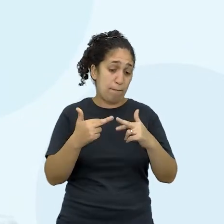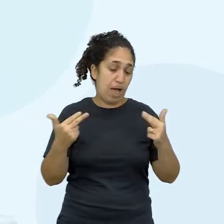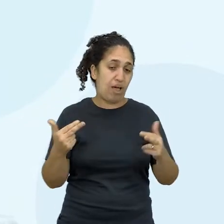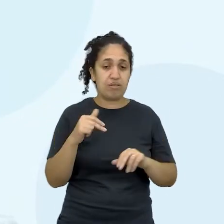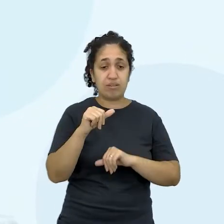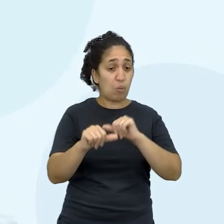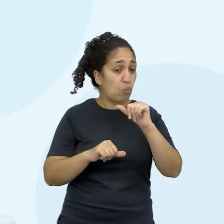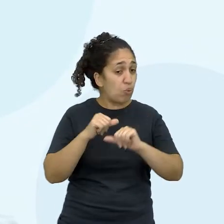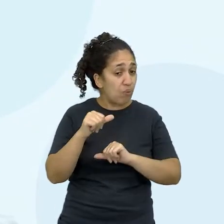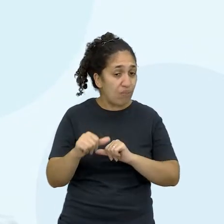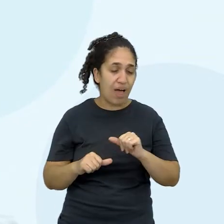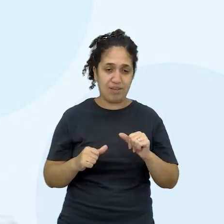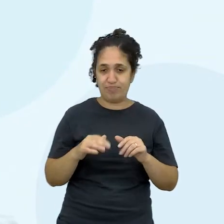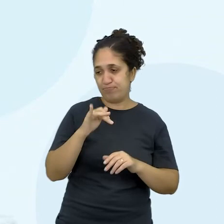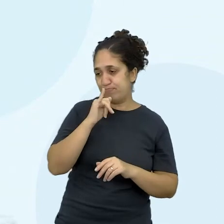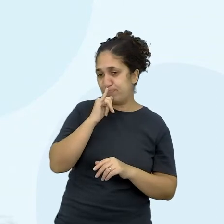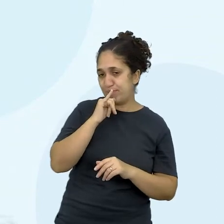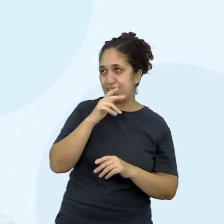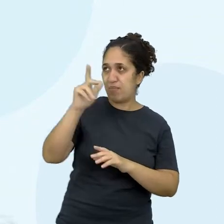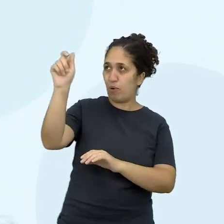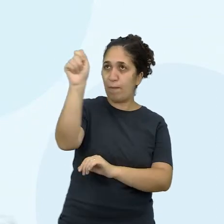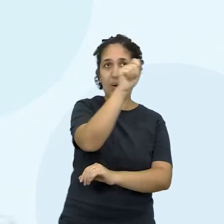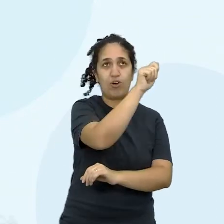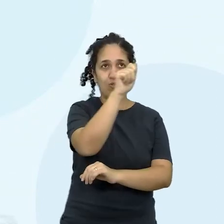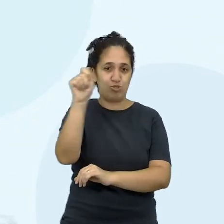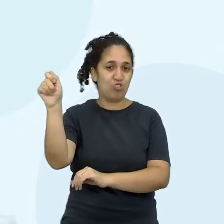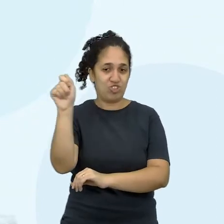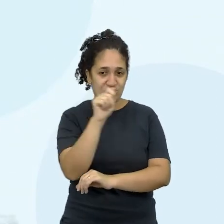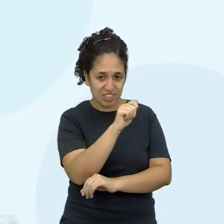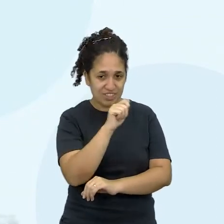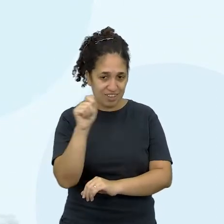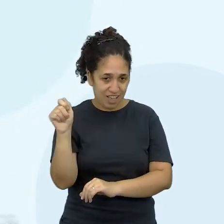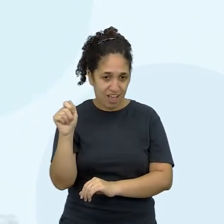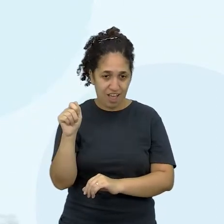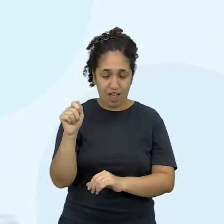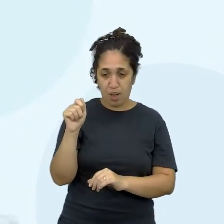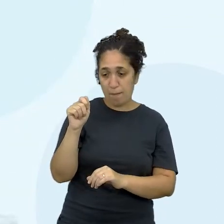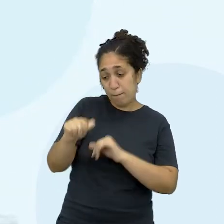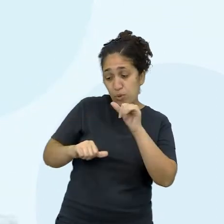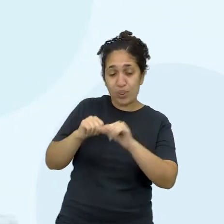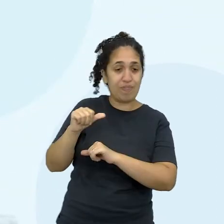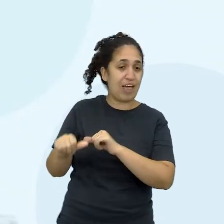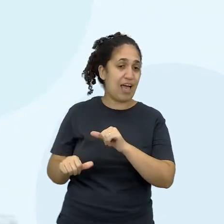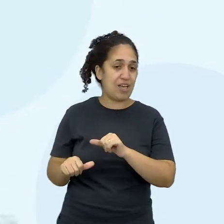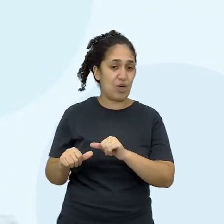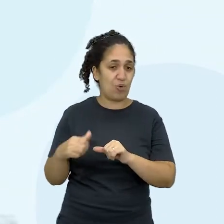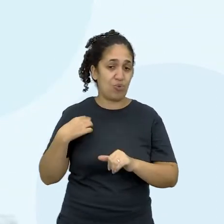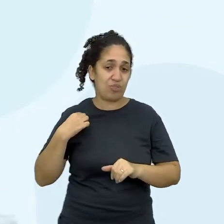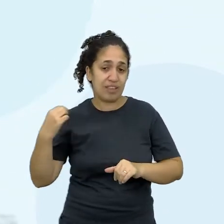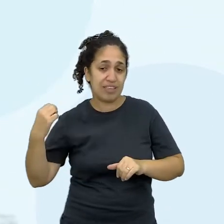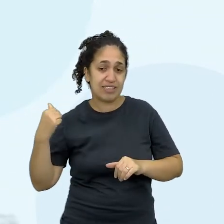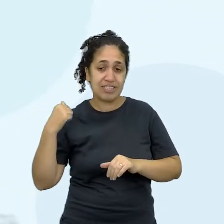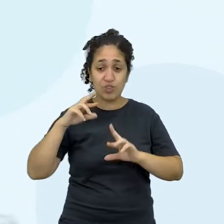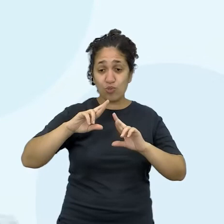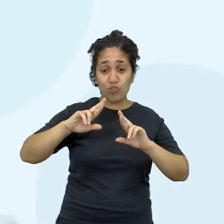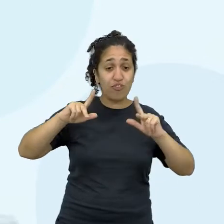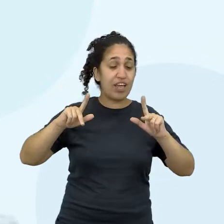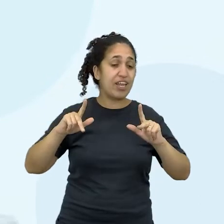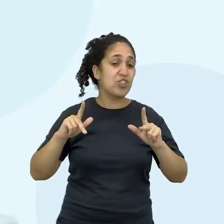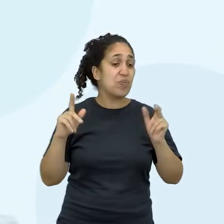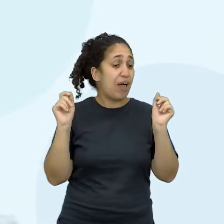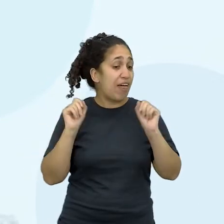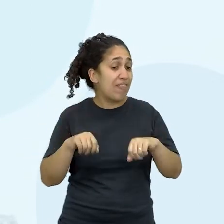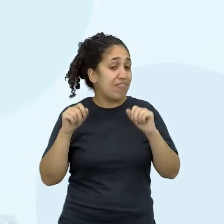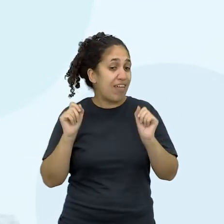vai usar, por exemplo, para uma cortina, teria que ser outro, de outro tecido, para